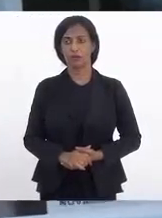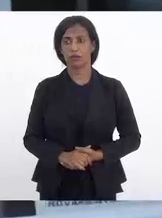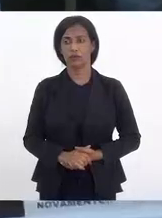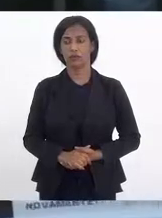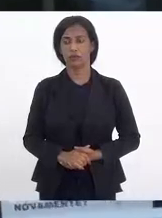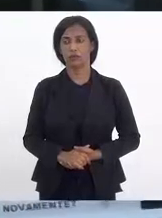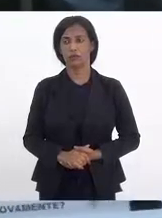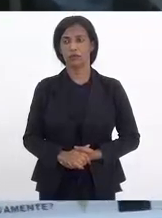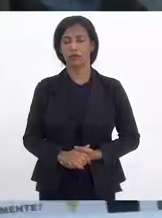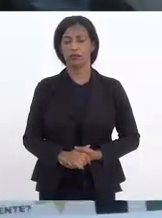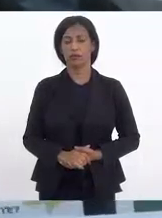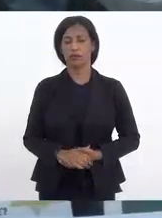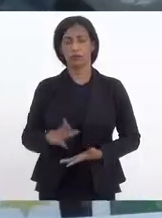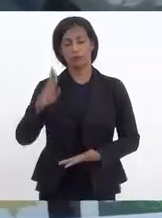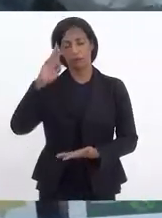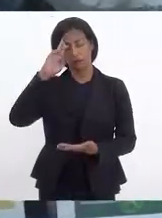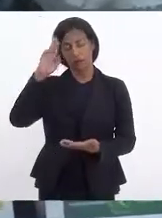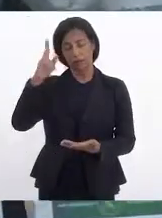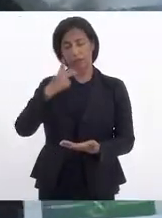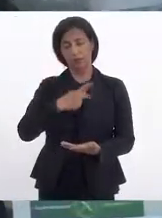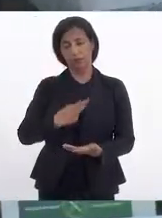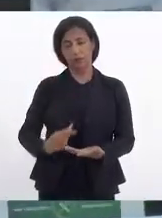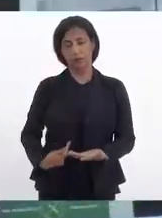o senhor presidente a